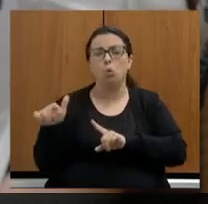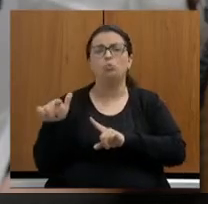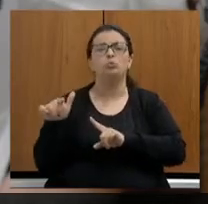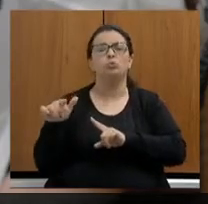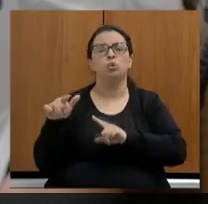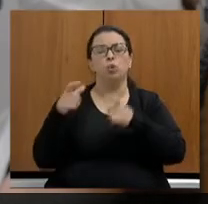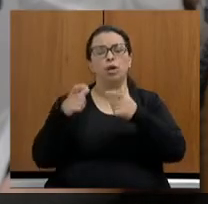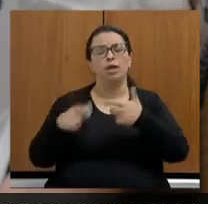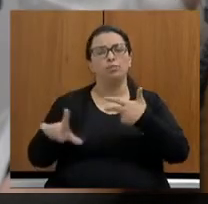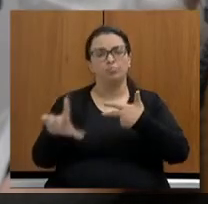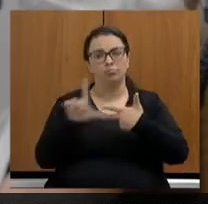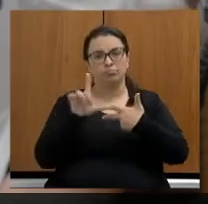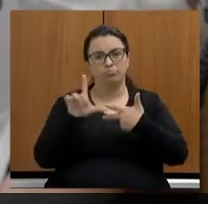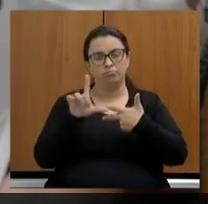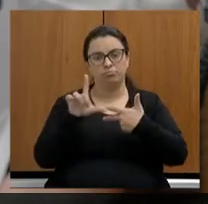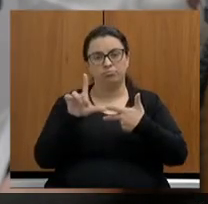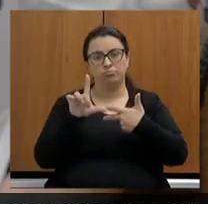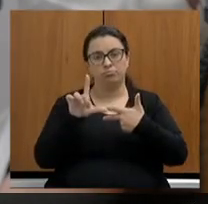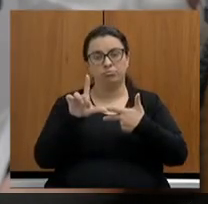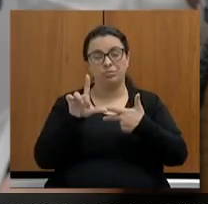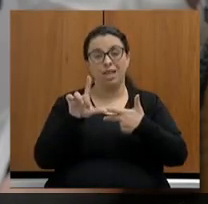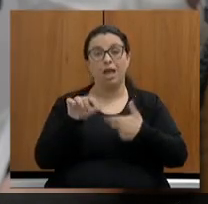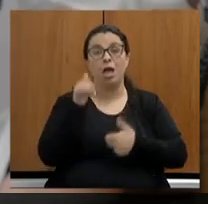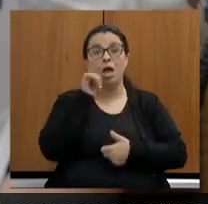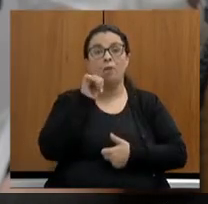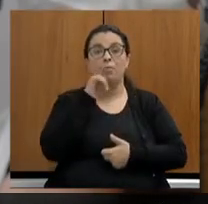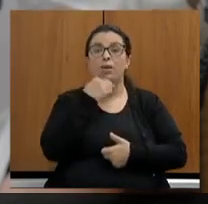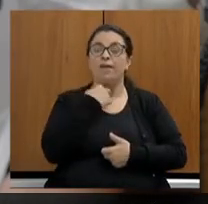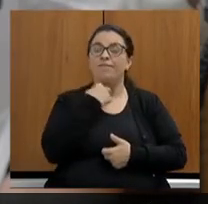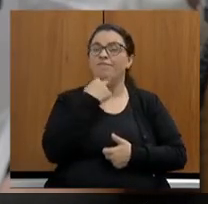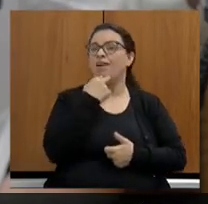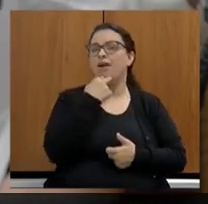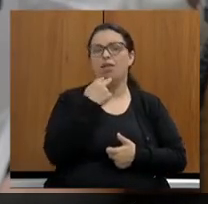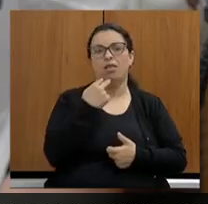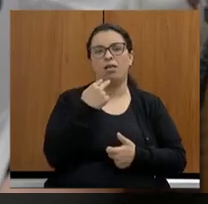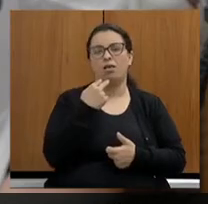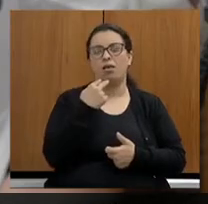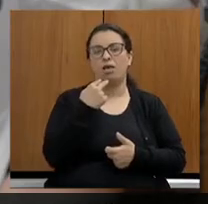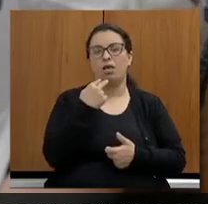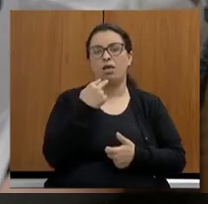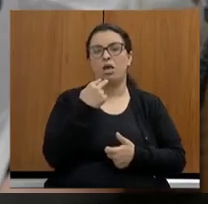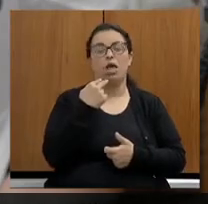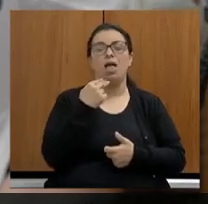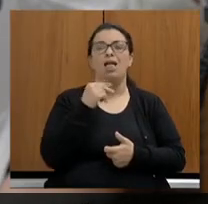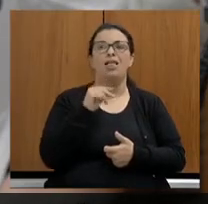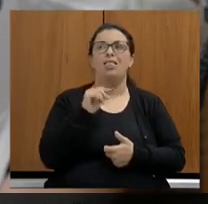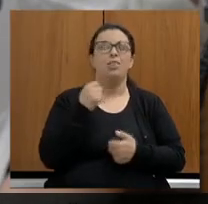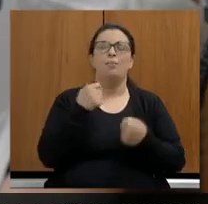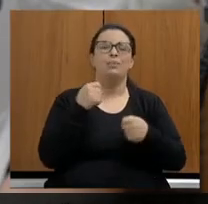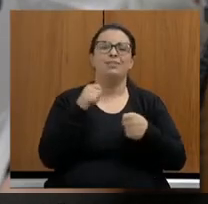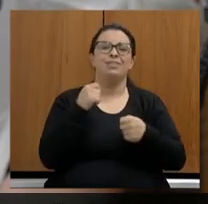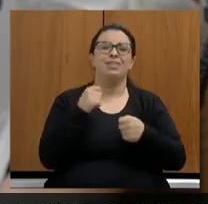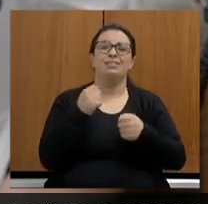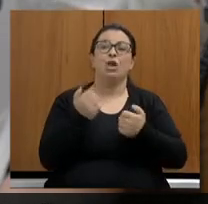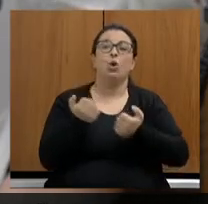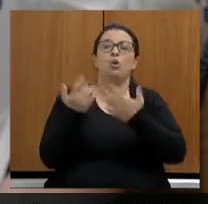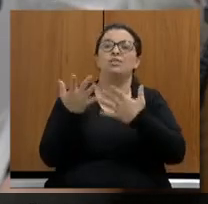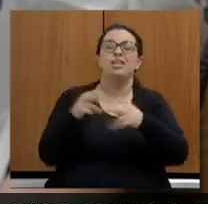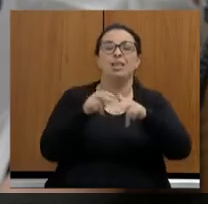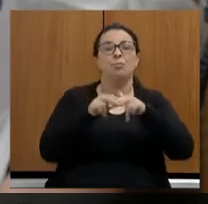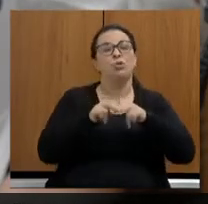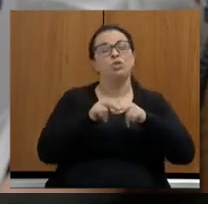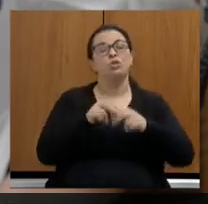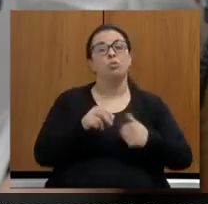legislativas a fala de uma mulher não tem que ser dada depois de ser tecido seu direito tem sido